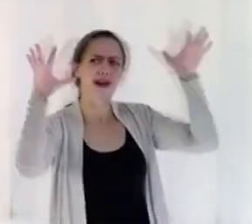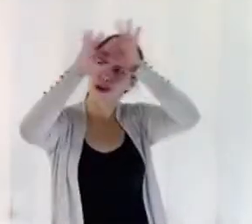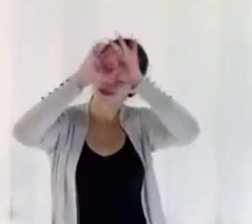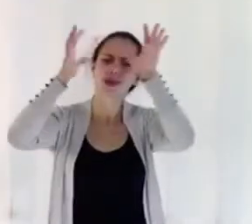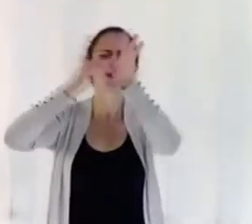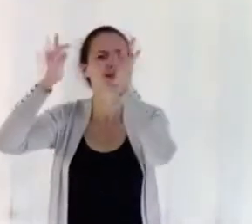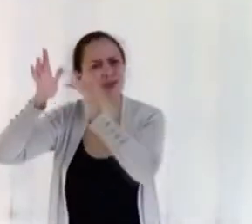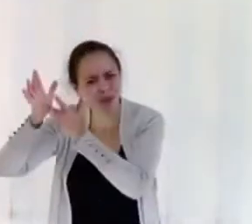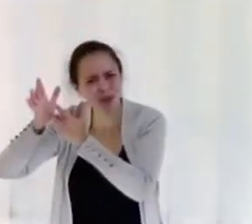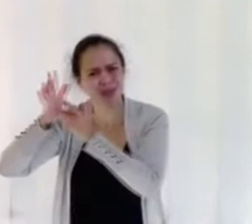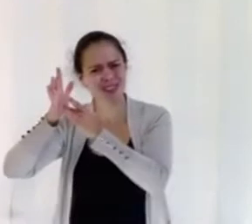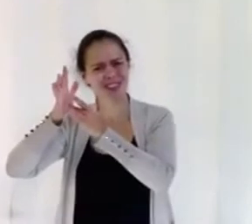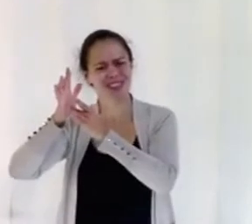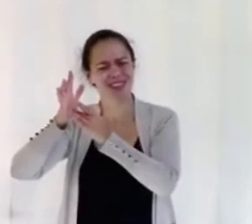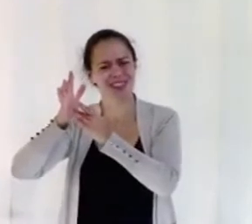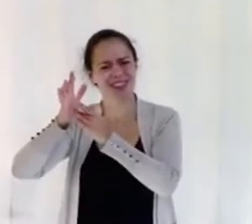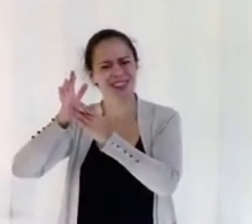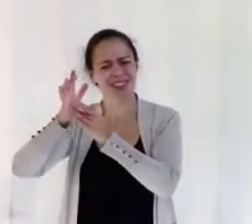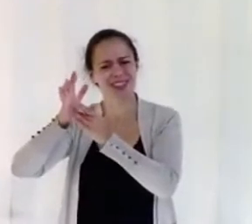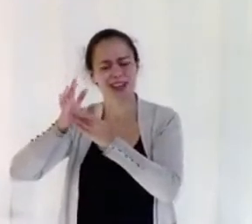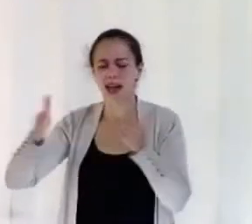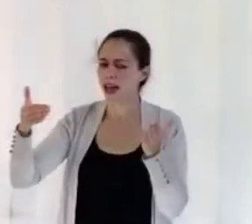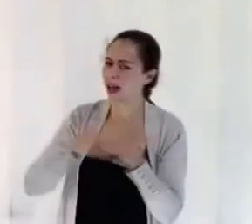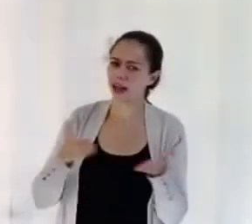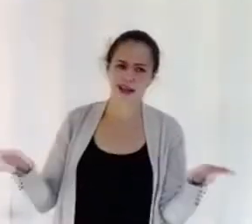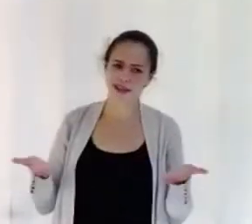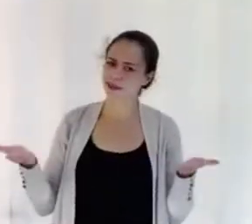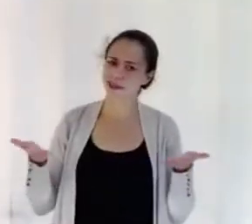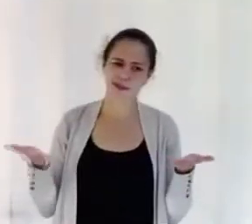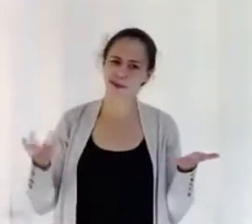estava fora das portas.